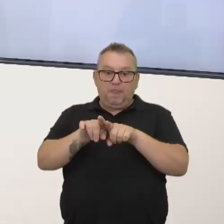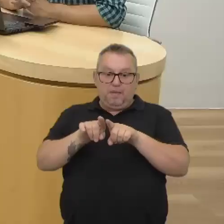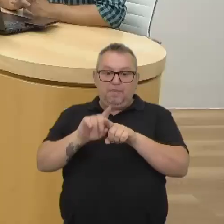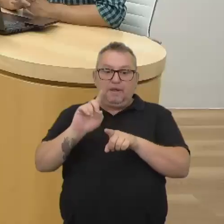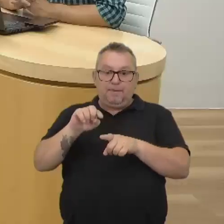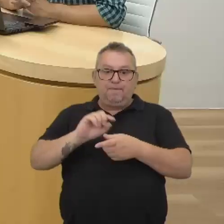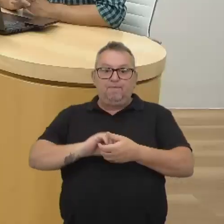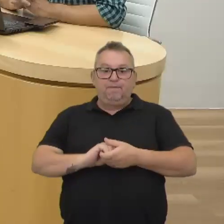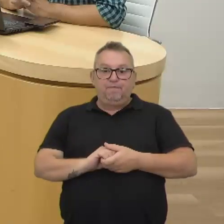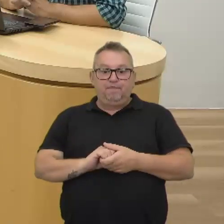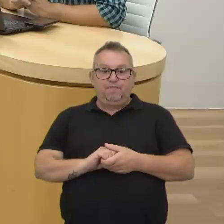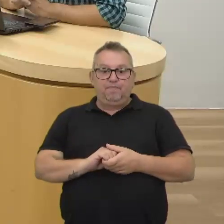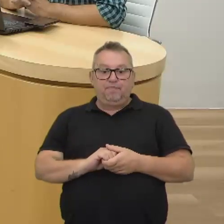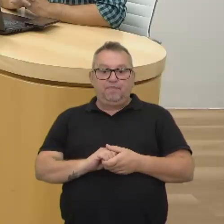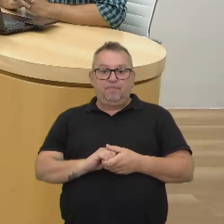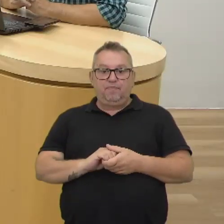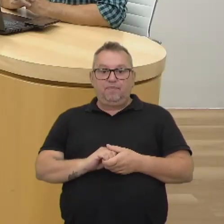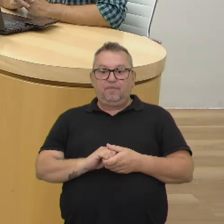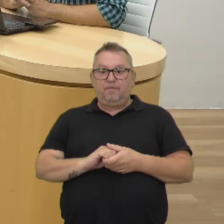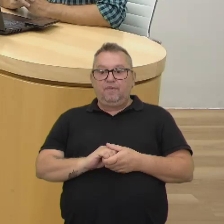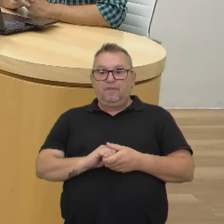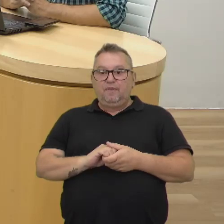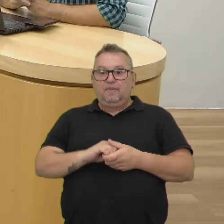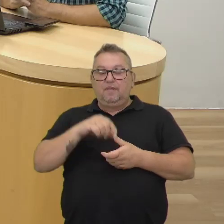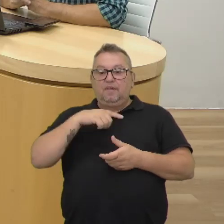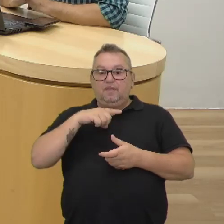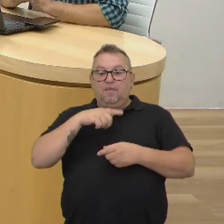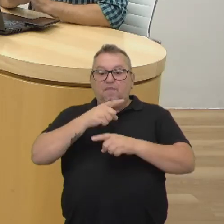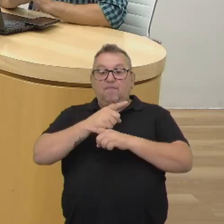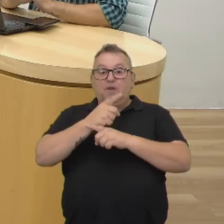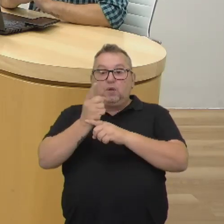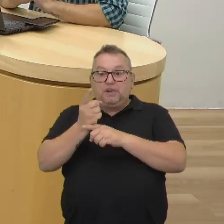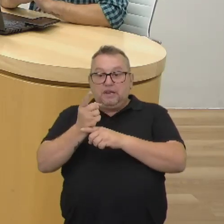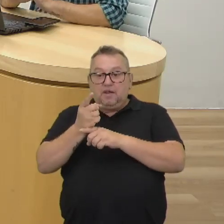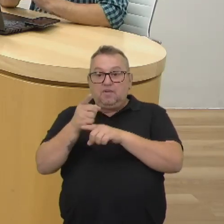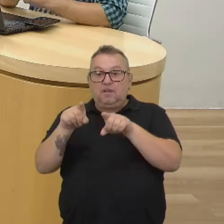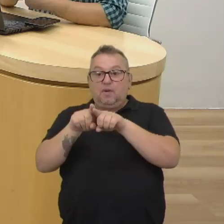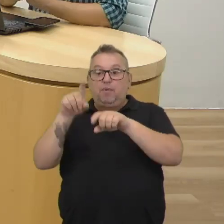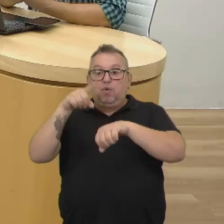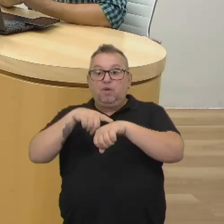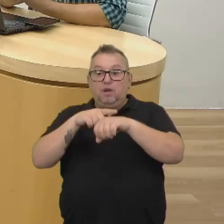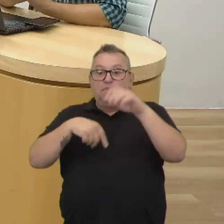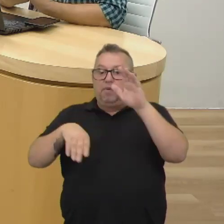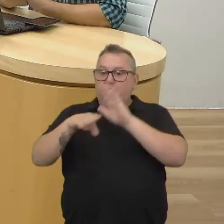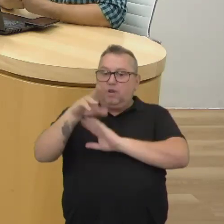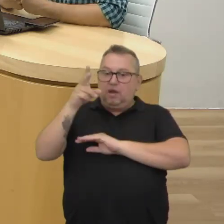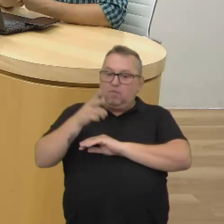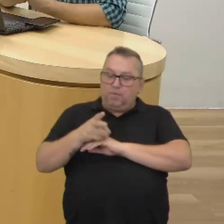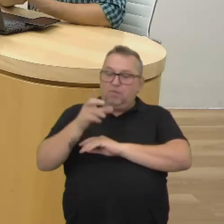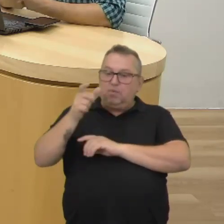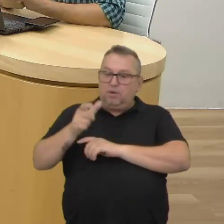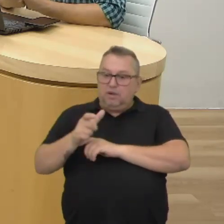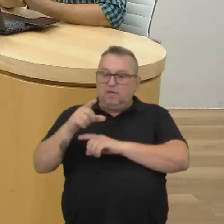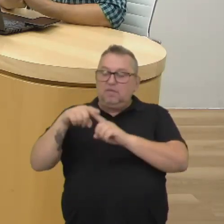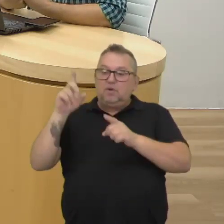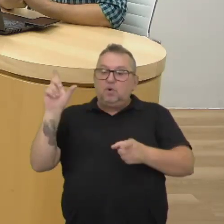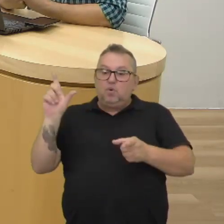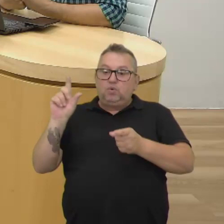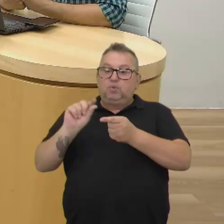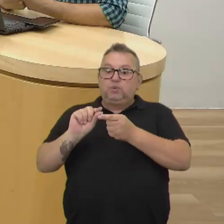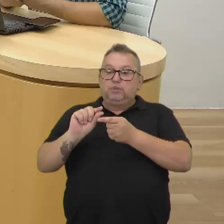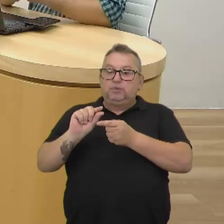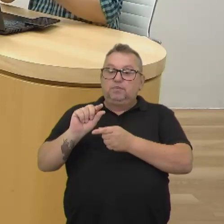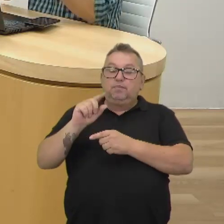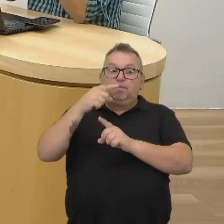é. É inversamente proporcional. Então, se eu dobro a velocidade, o tempo para chegar no mesmo lugar vai ser reduzido à